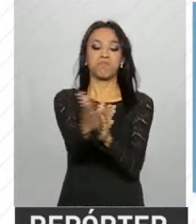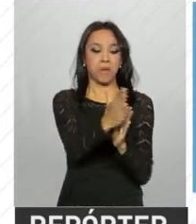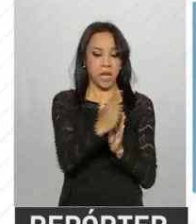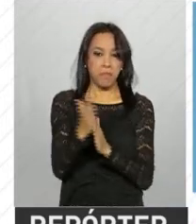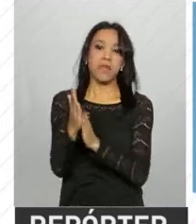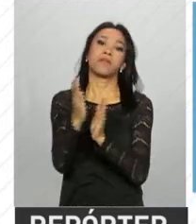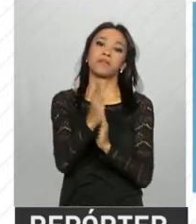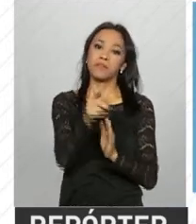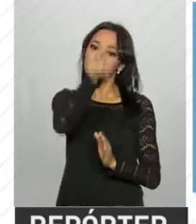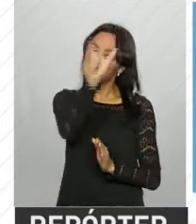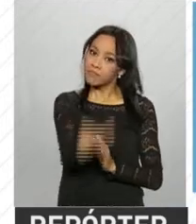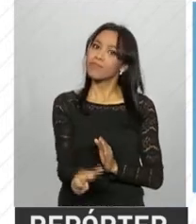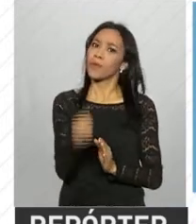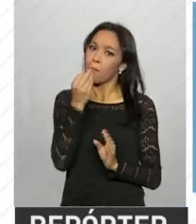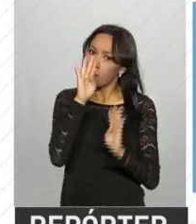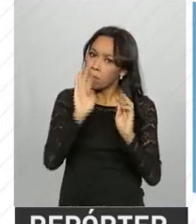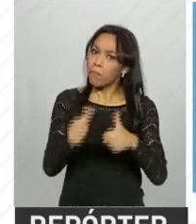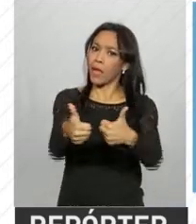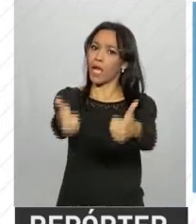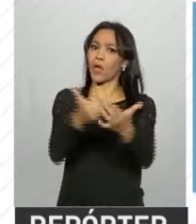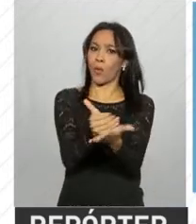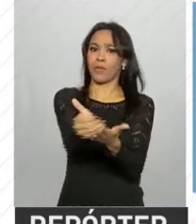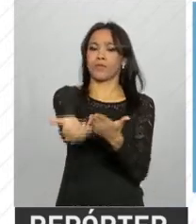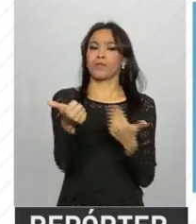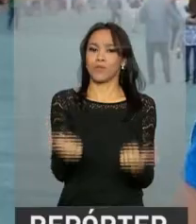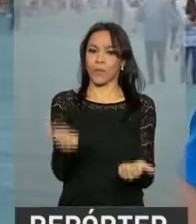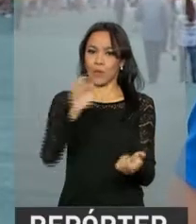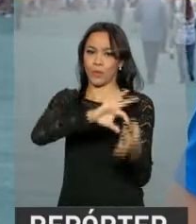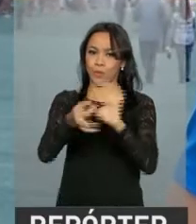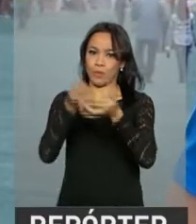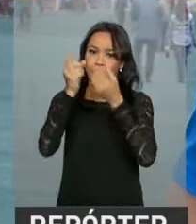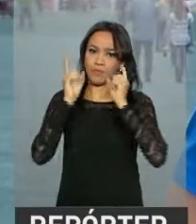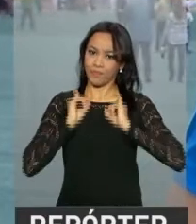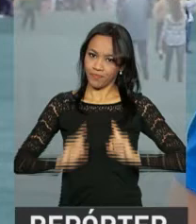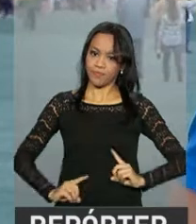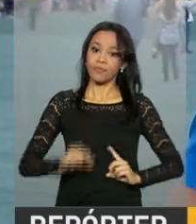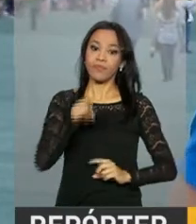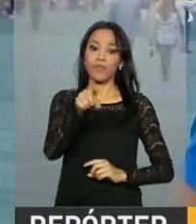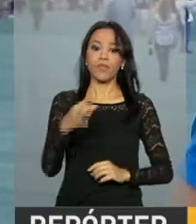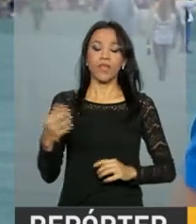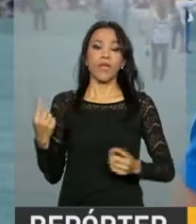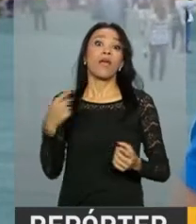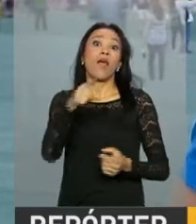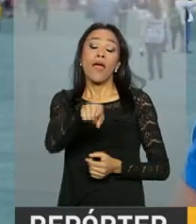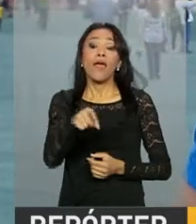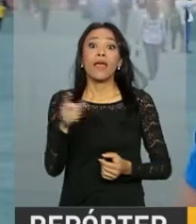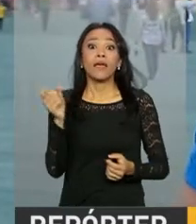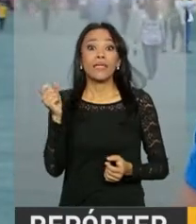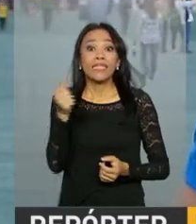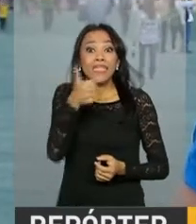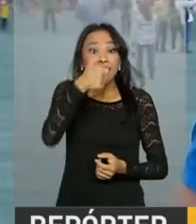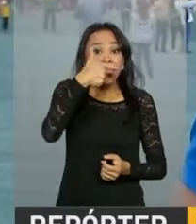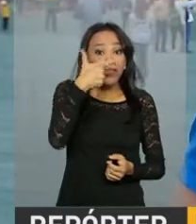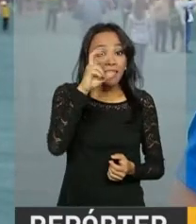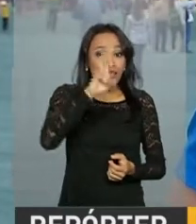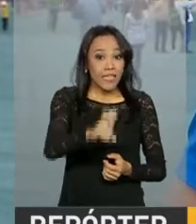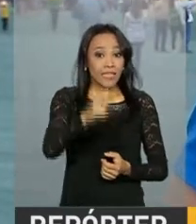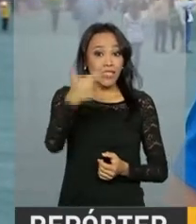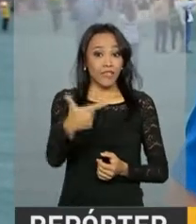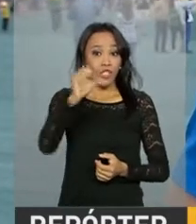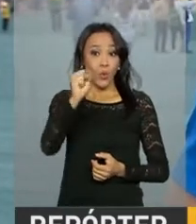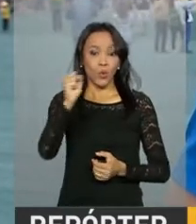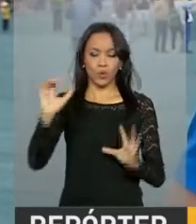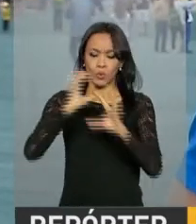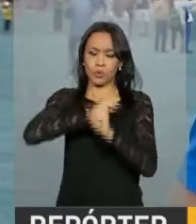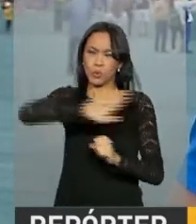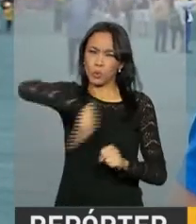e afirmou que o Brasil começou bem nos jogos paralímpicos a concorrência é grande pelas 528 medalhas em disputa são